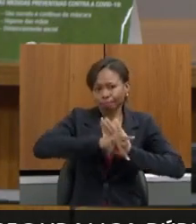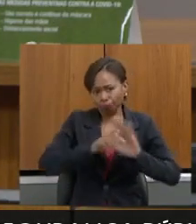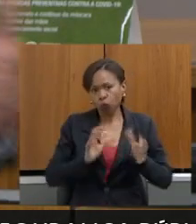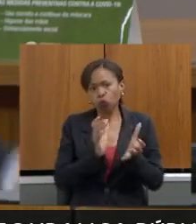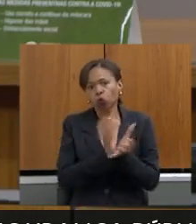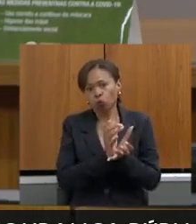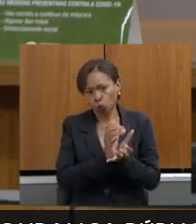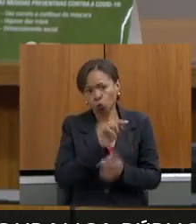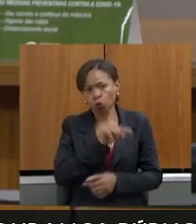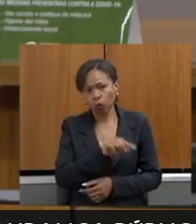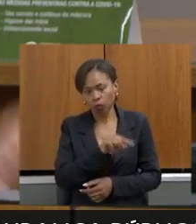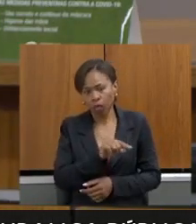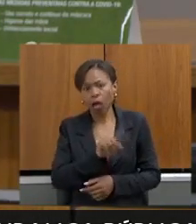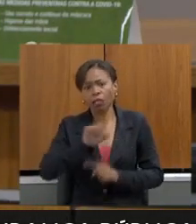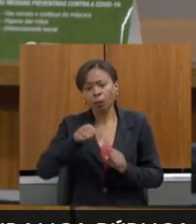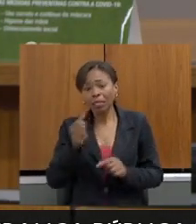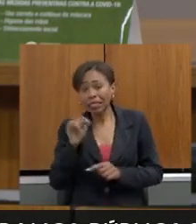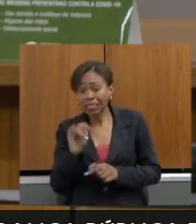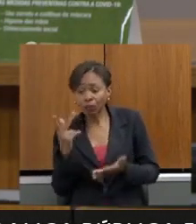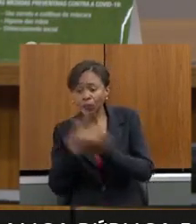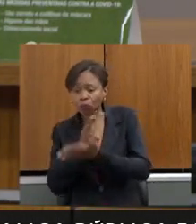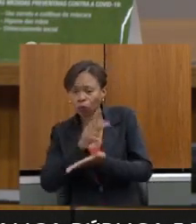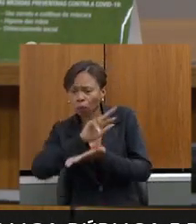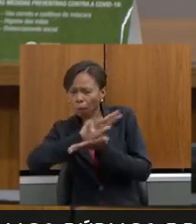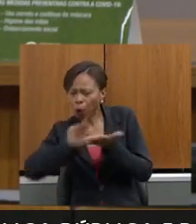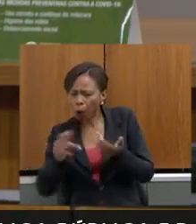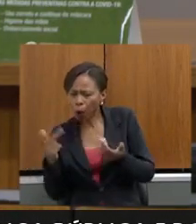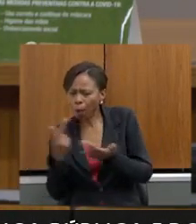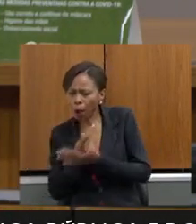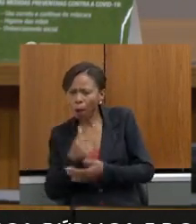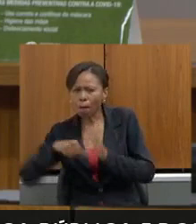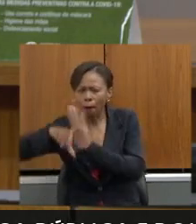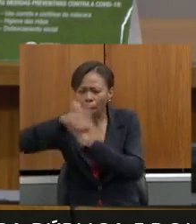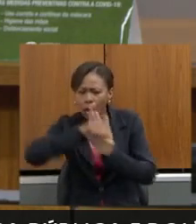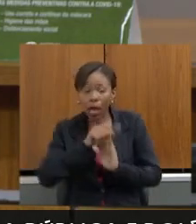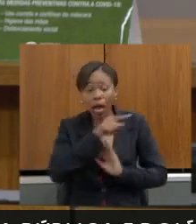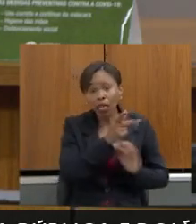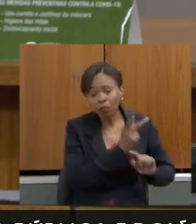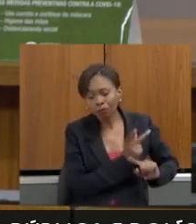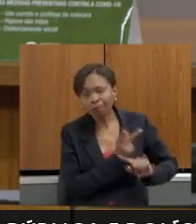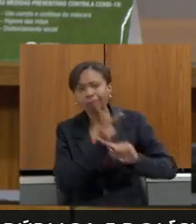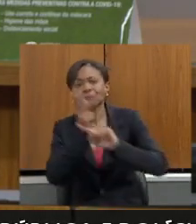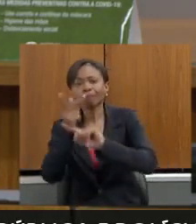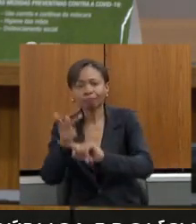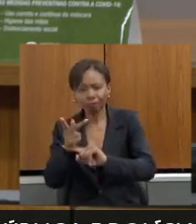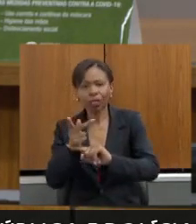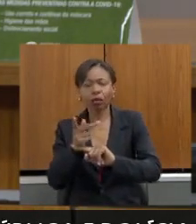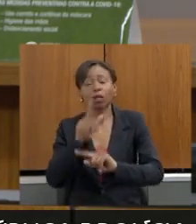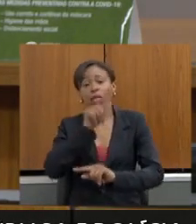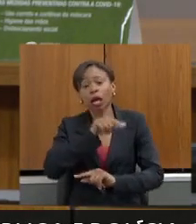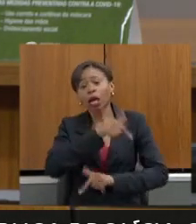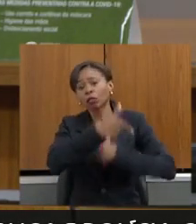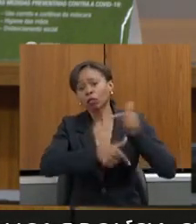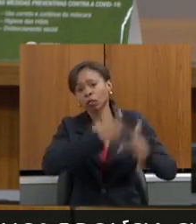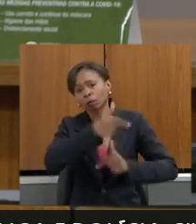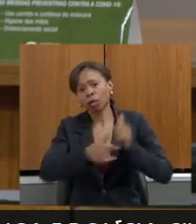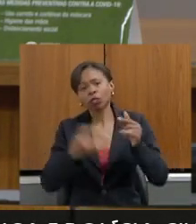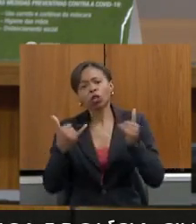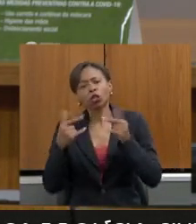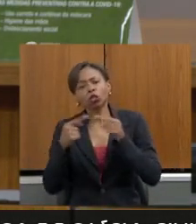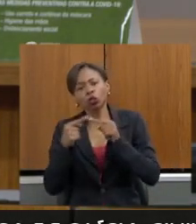para escolta e transporte alguma rebelião então eles vão exercer realmente atividade né típica de estado